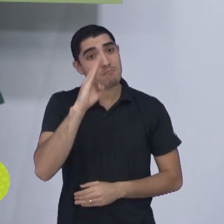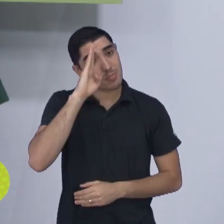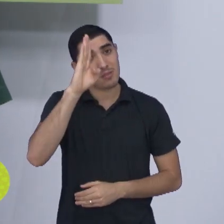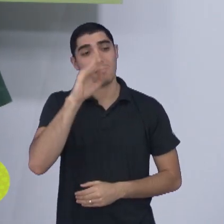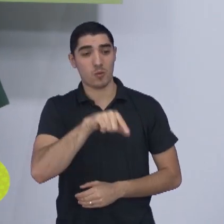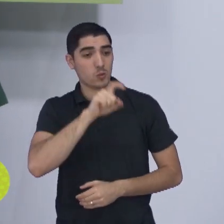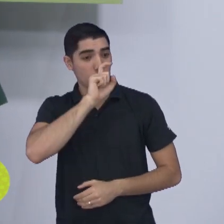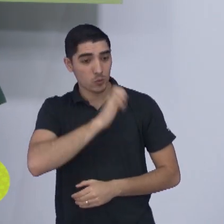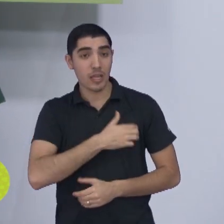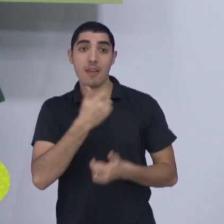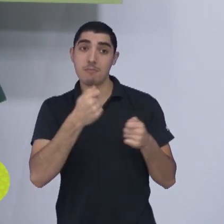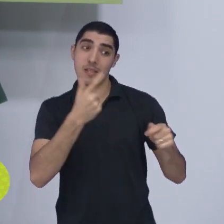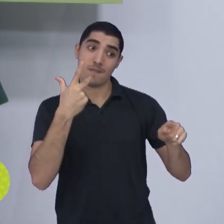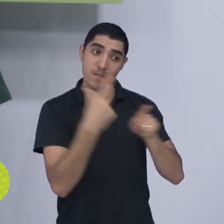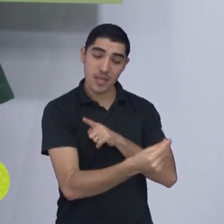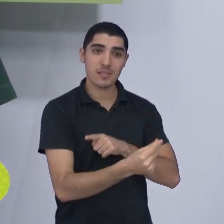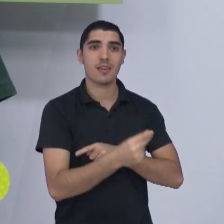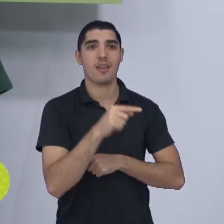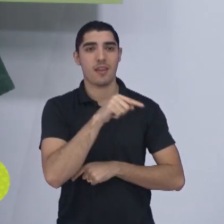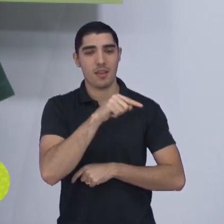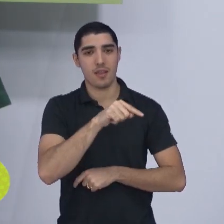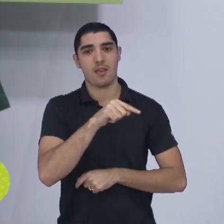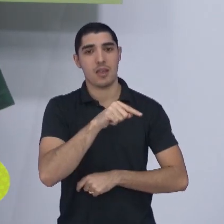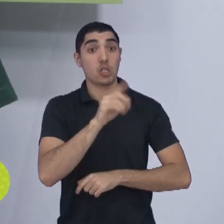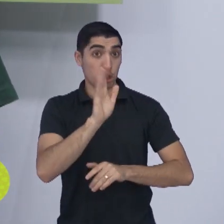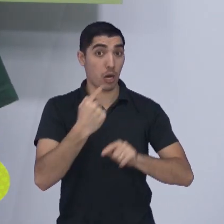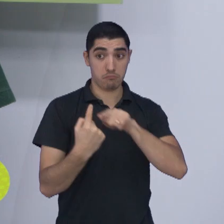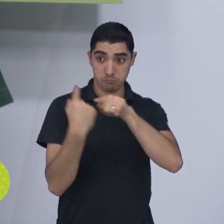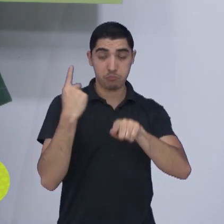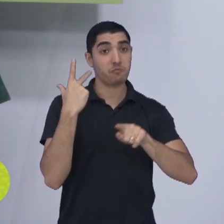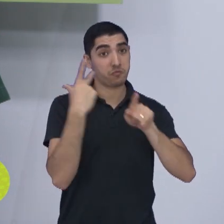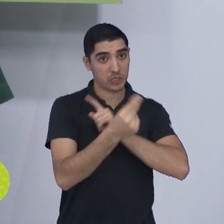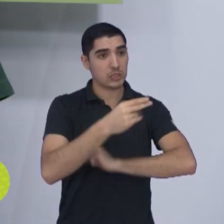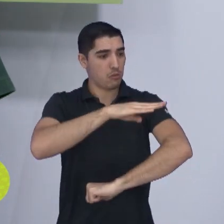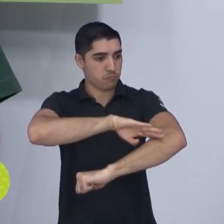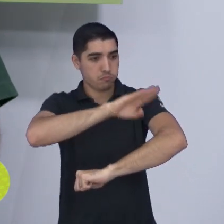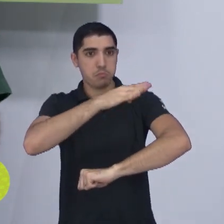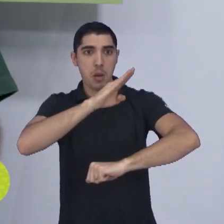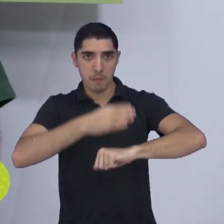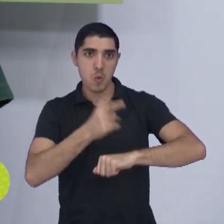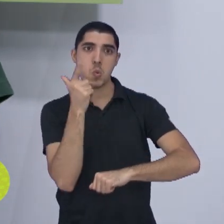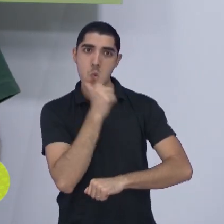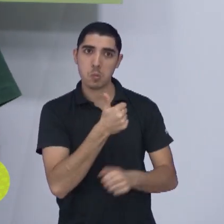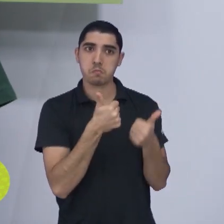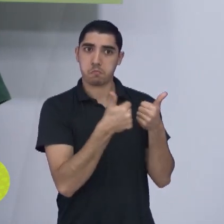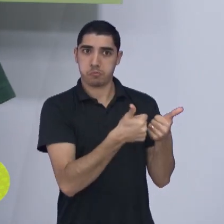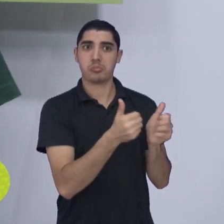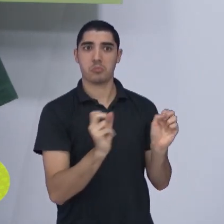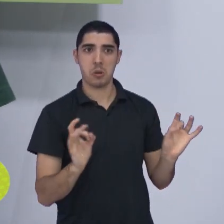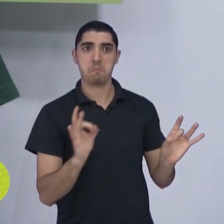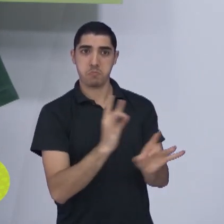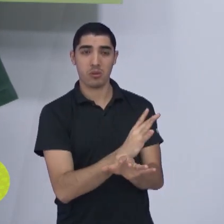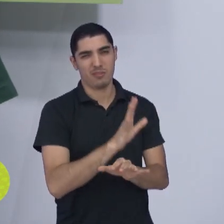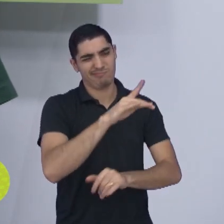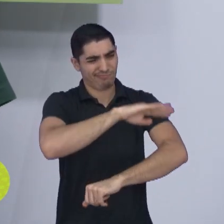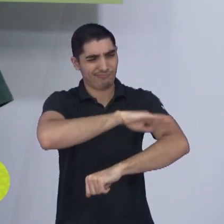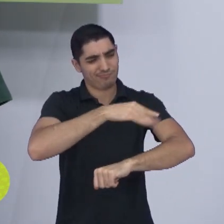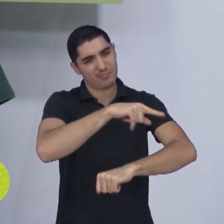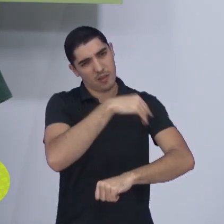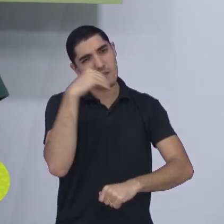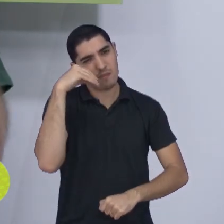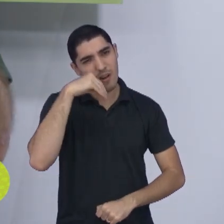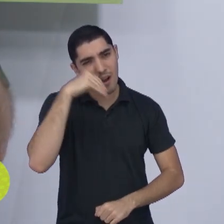vitória contra a Patrocinense, ou Patrocinense, e que pese a situação do Patrocinense é muito ruim, ou